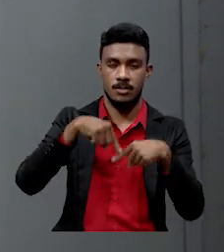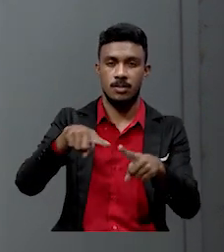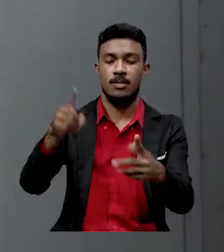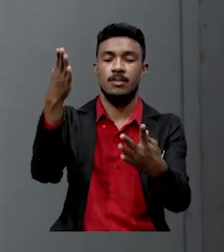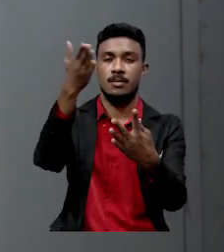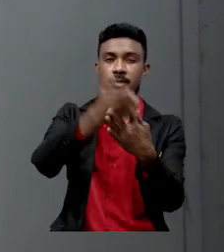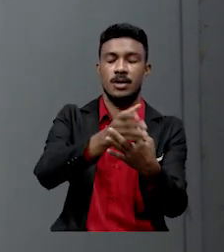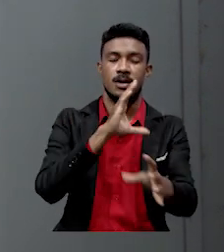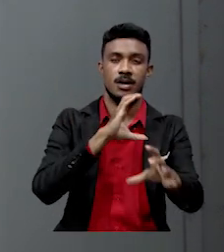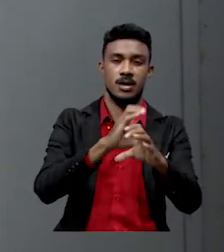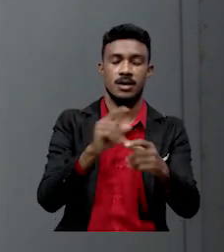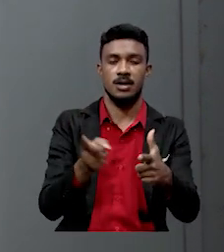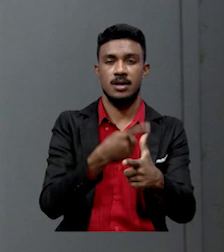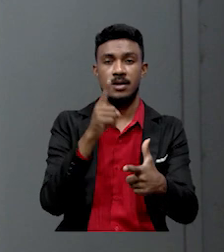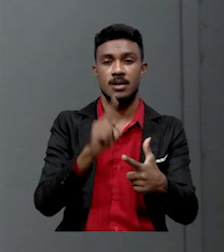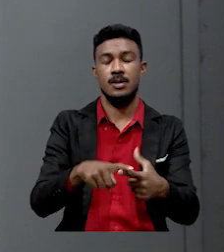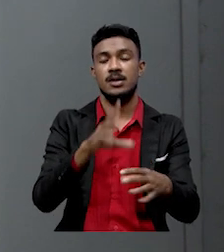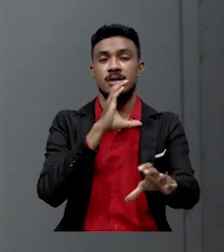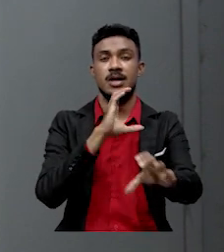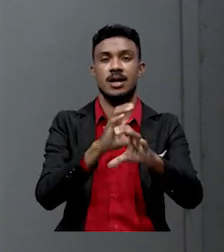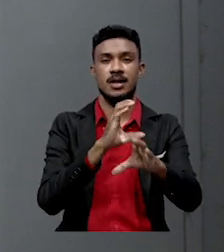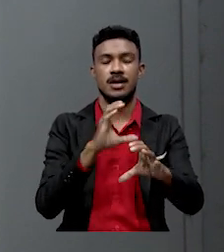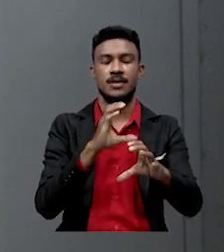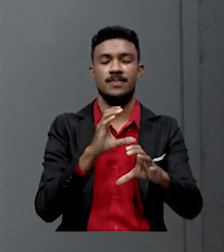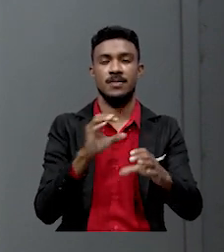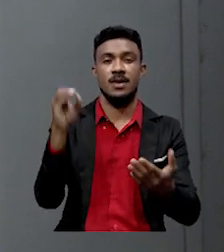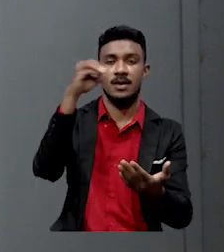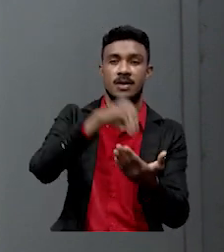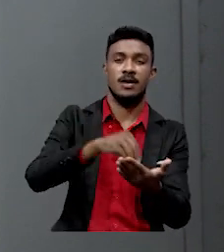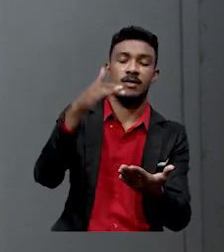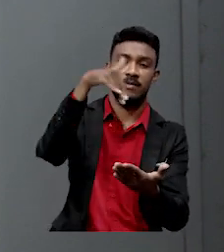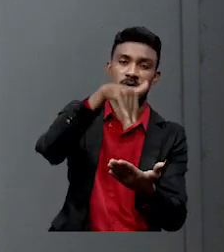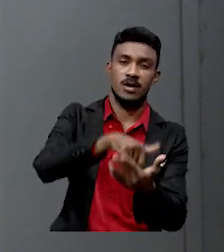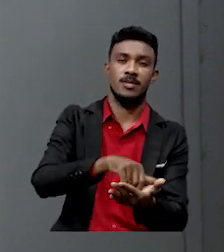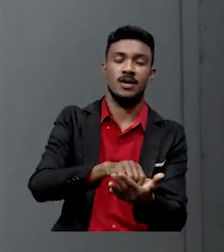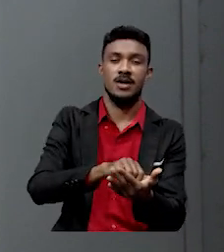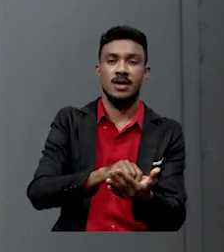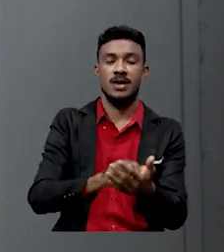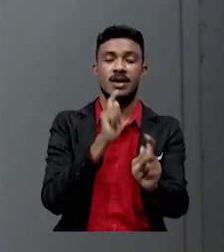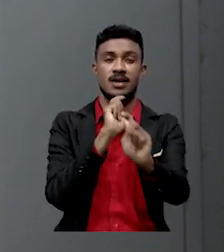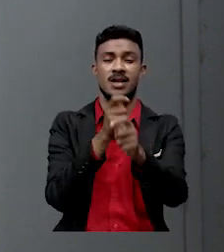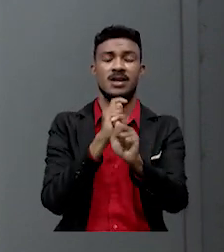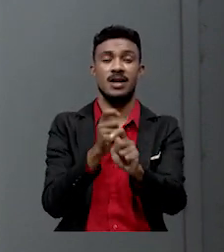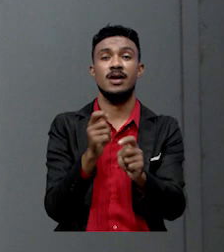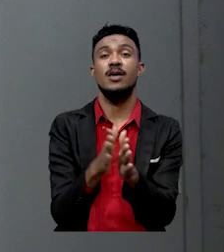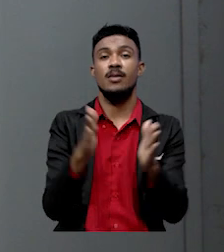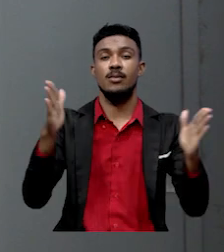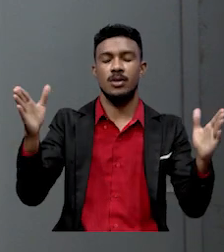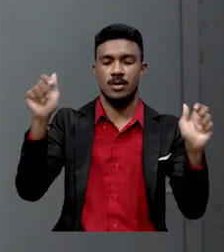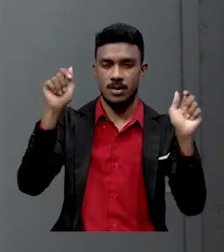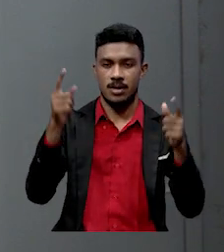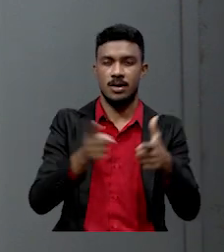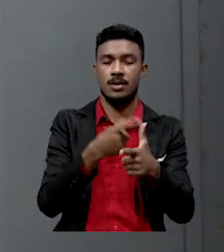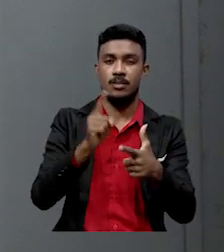Dokuis kareta ne tau fali ba iha kareta trek bobo serne dupes hanehan ite bel yang